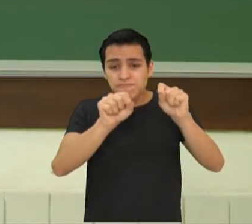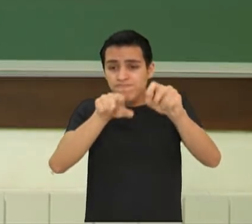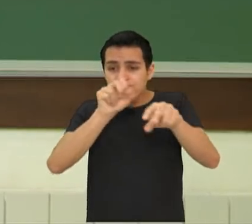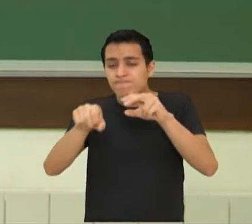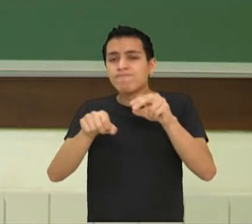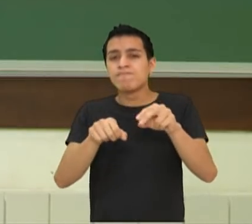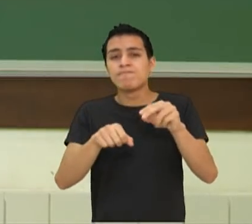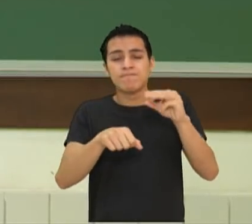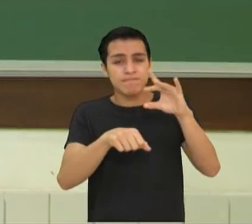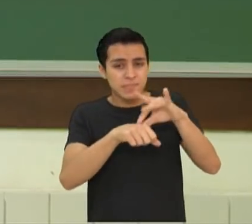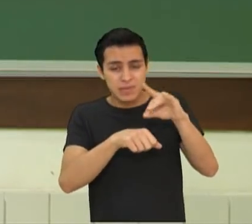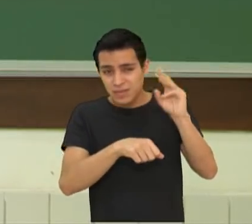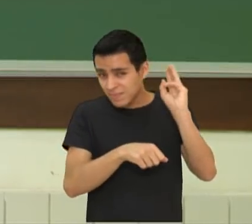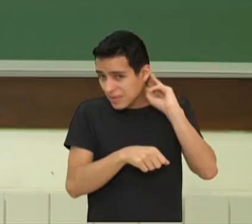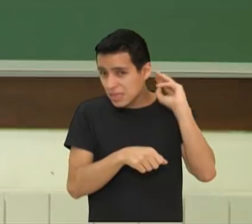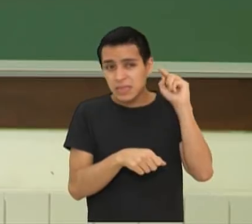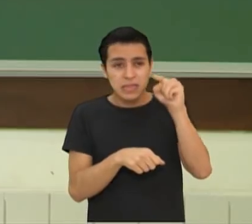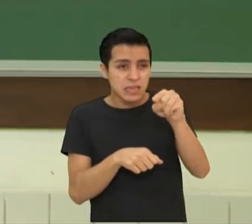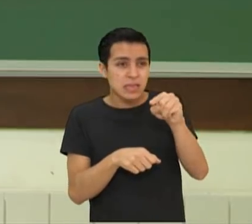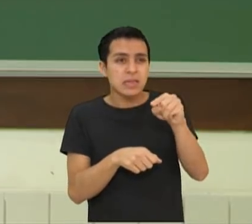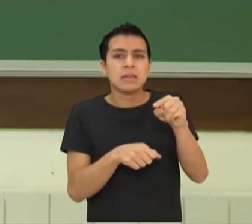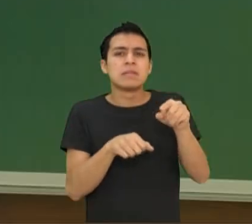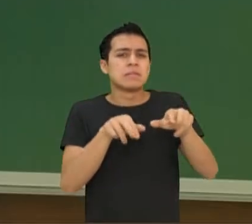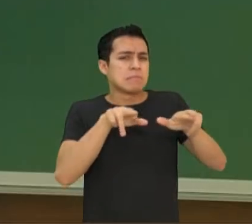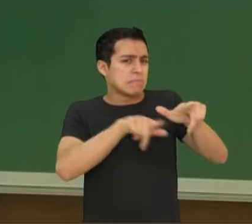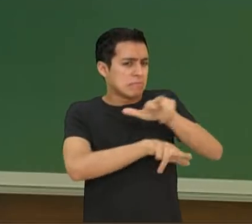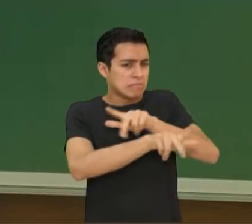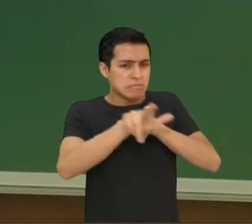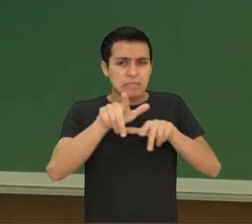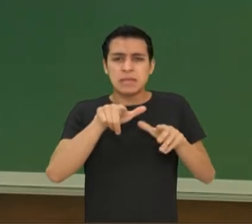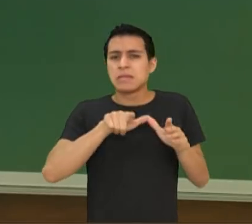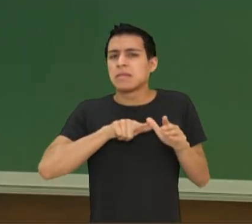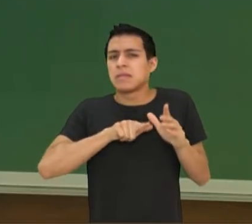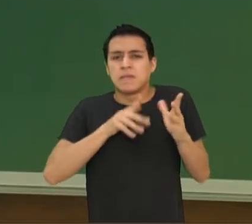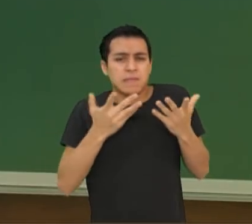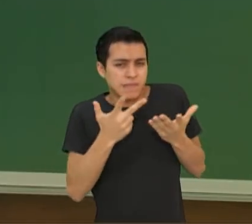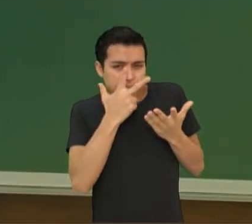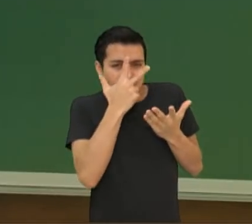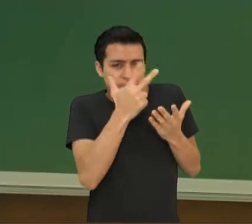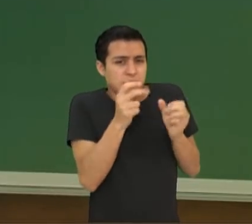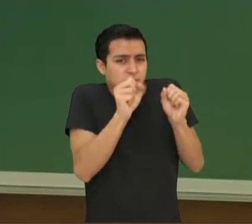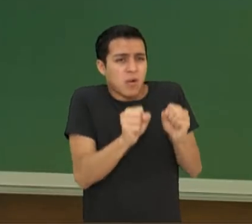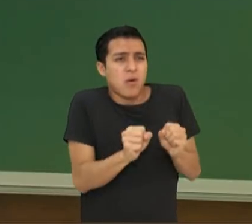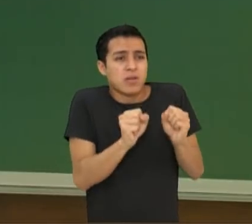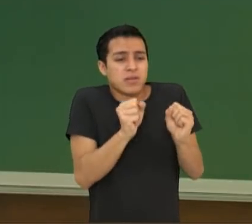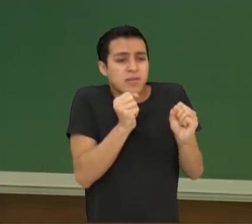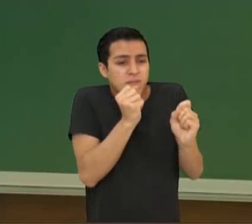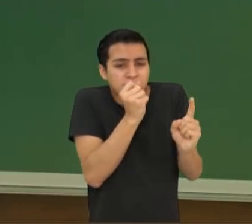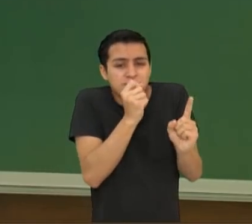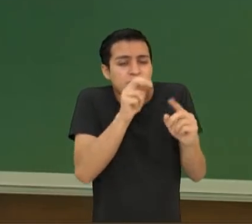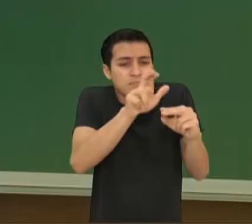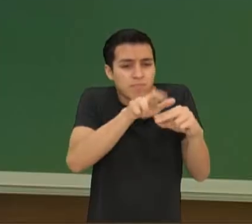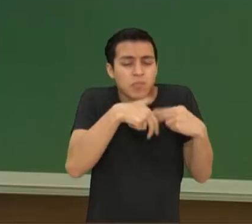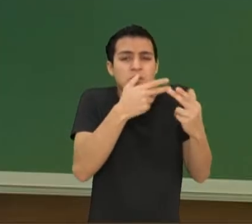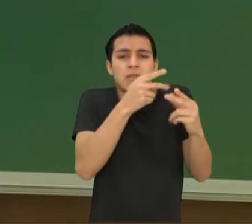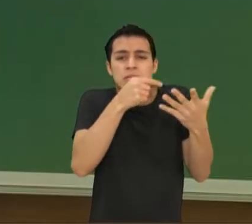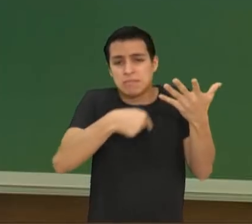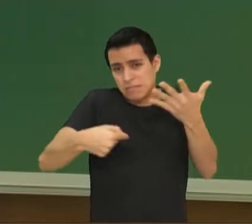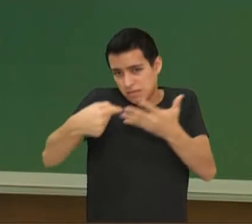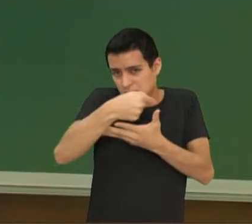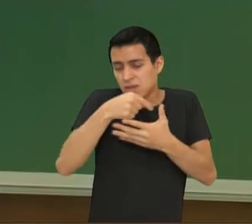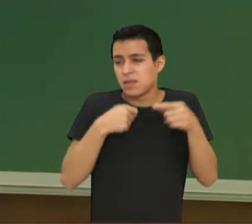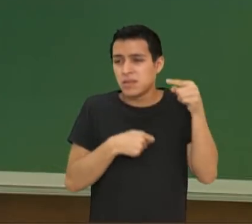uma doença bastante eclética, pessoal. Ela pode ser causada por vários micro-organismos e